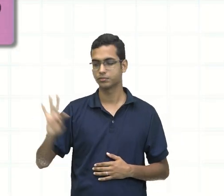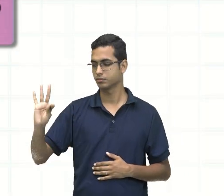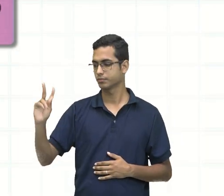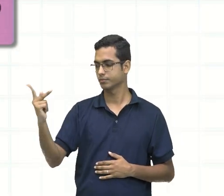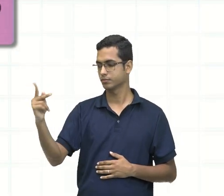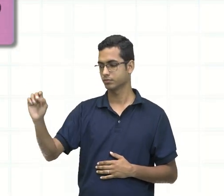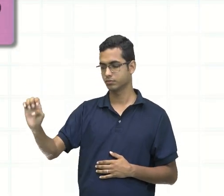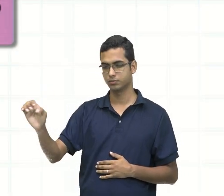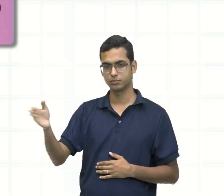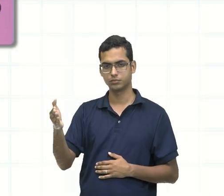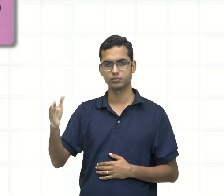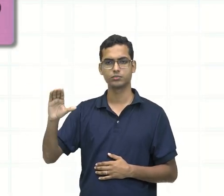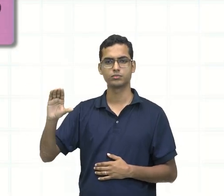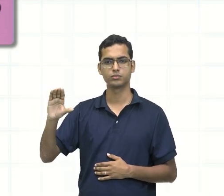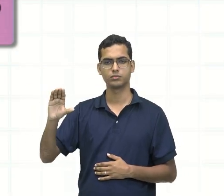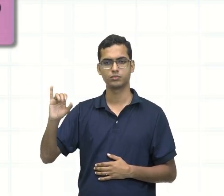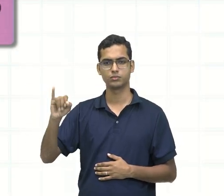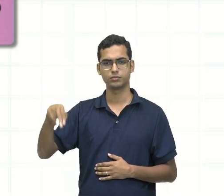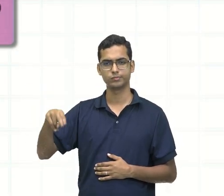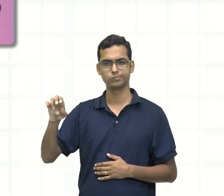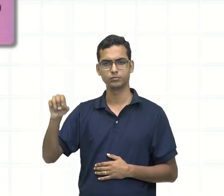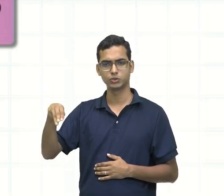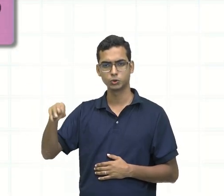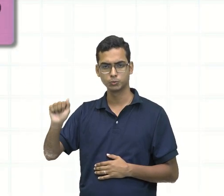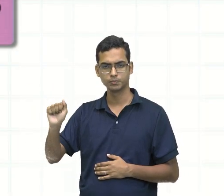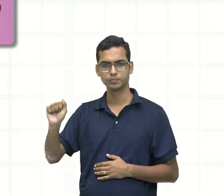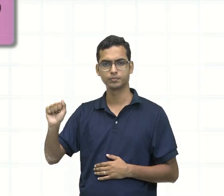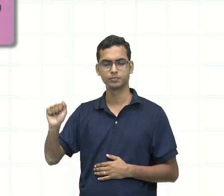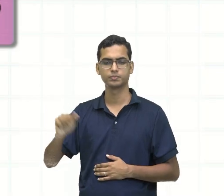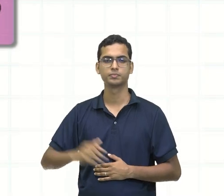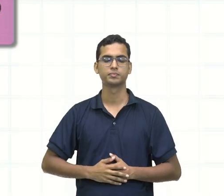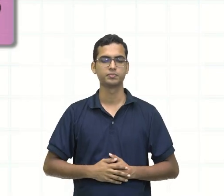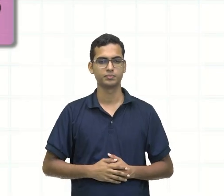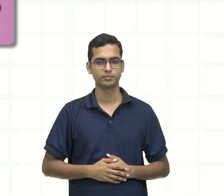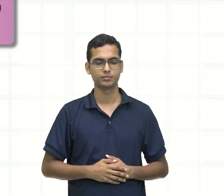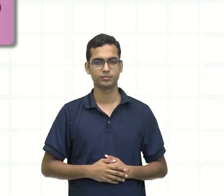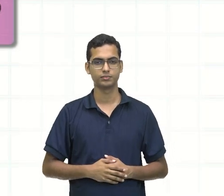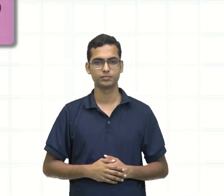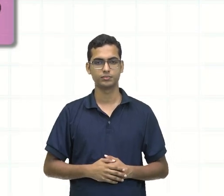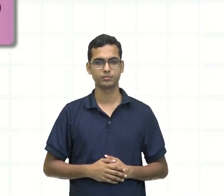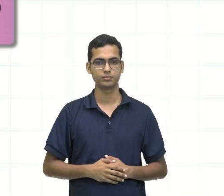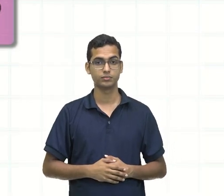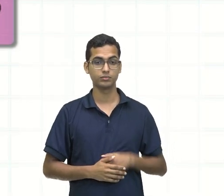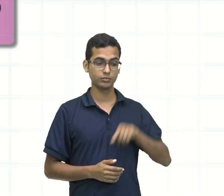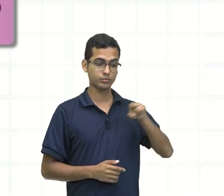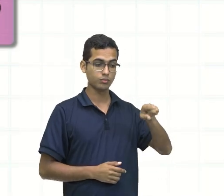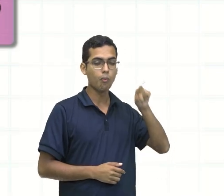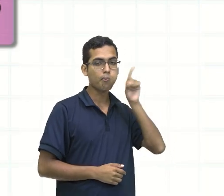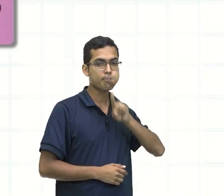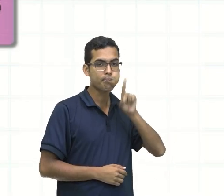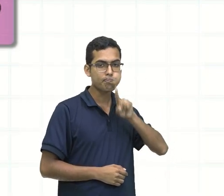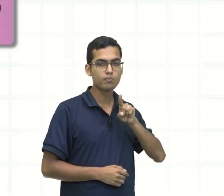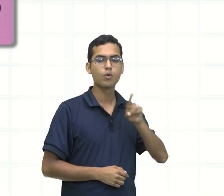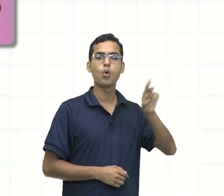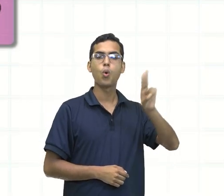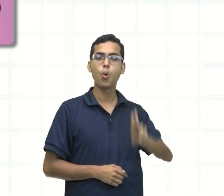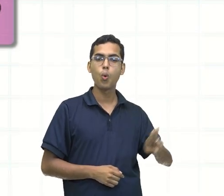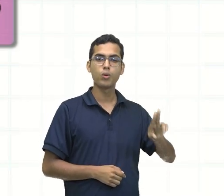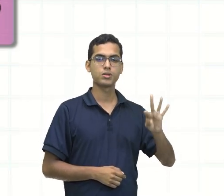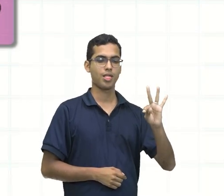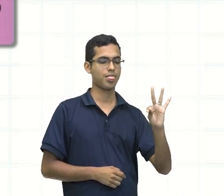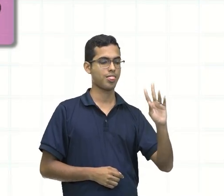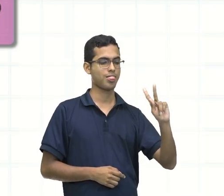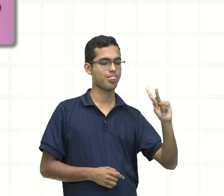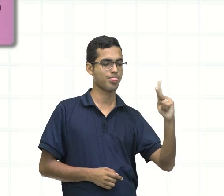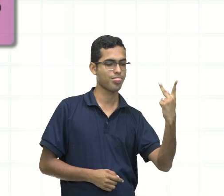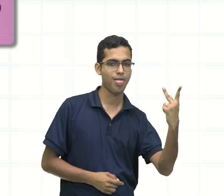Então, a Grã-Bretanha é the cinema. Já nos Estados Unidos, United States, eles